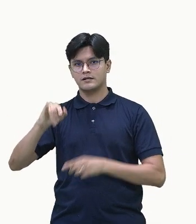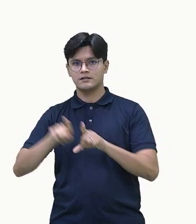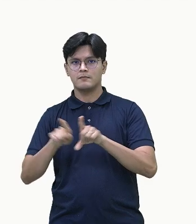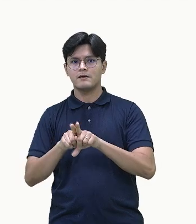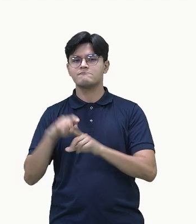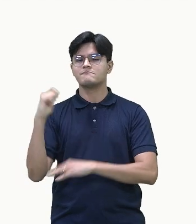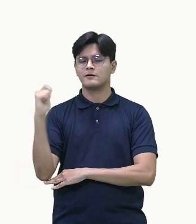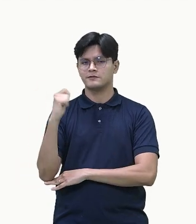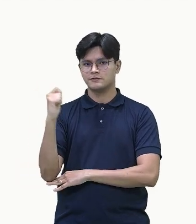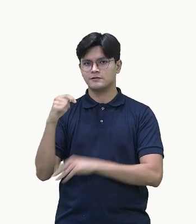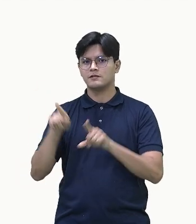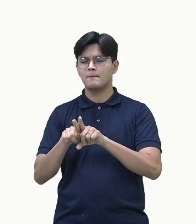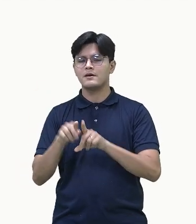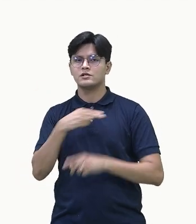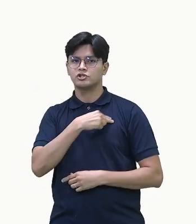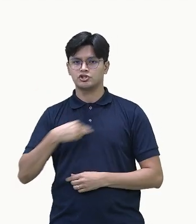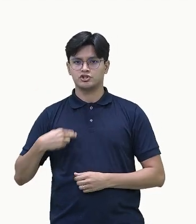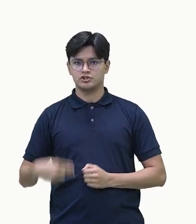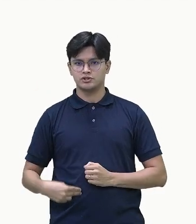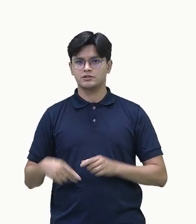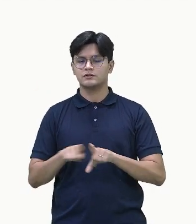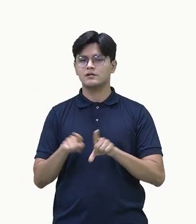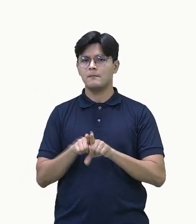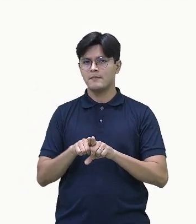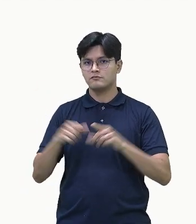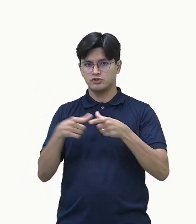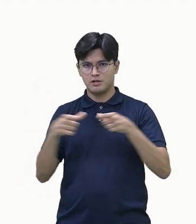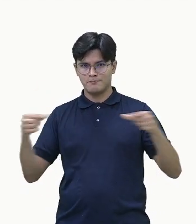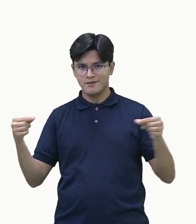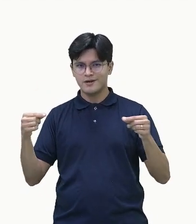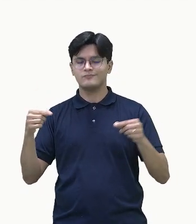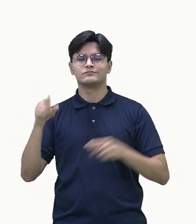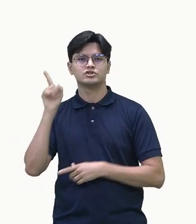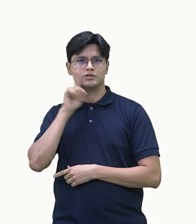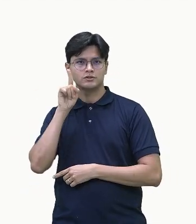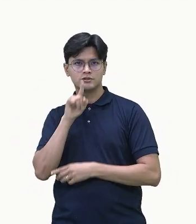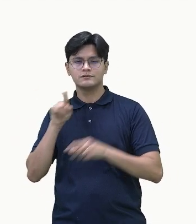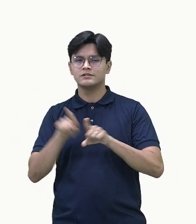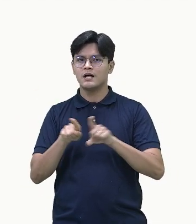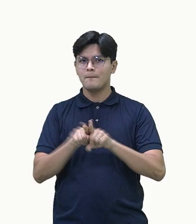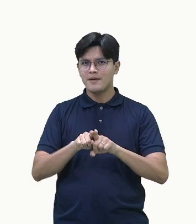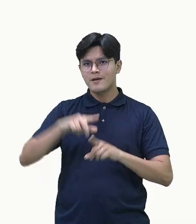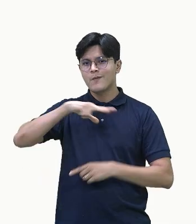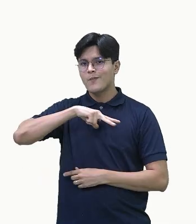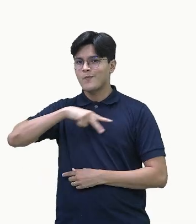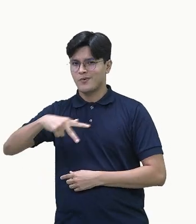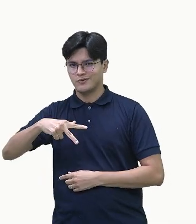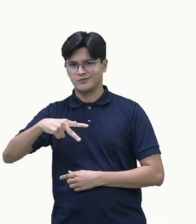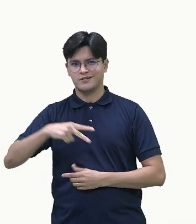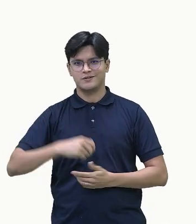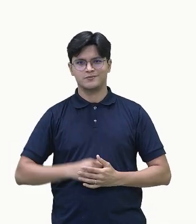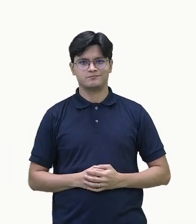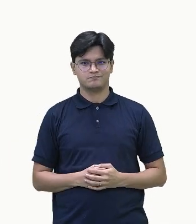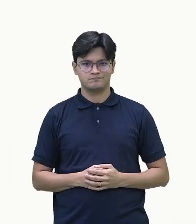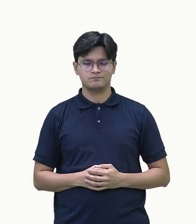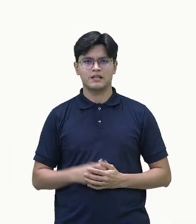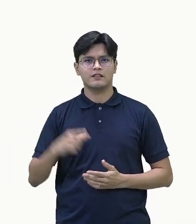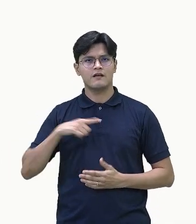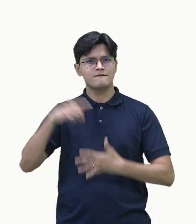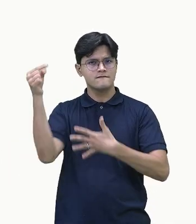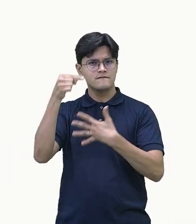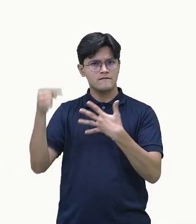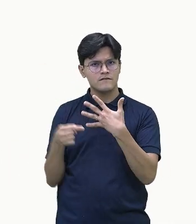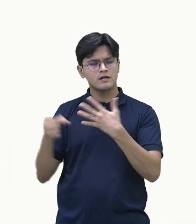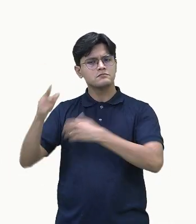Bolívia, Japão, Estados Unidos e Portugal. Dentre esses países que eu acabei de te falar, a gente